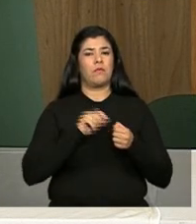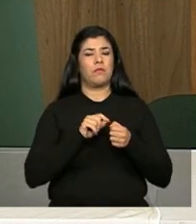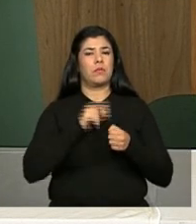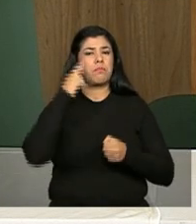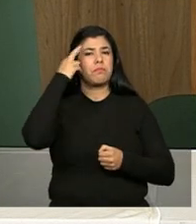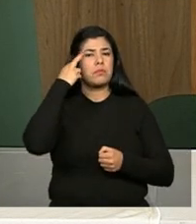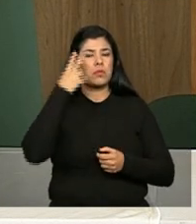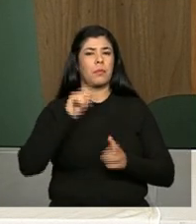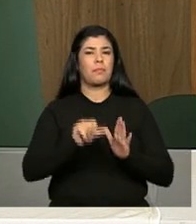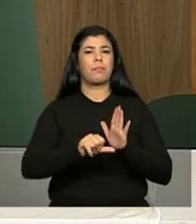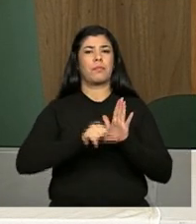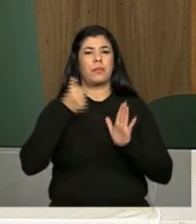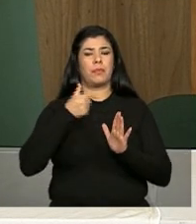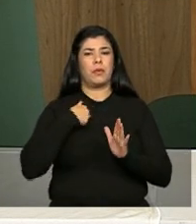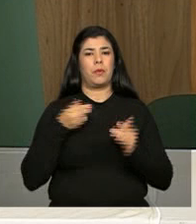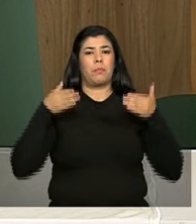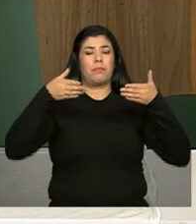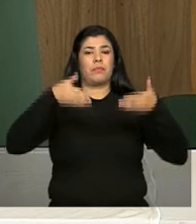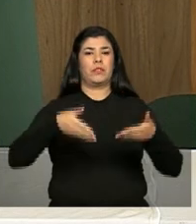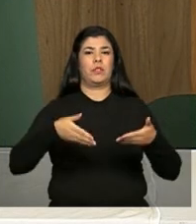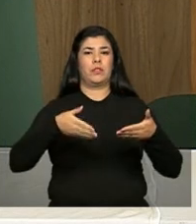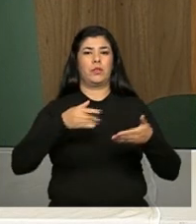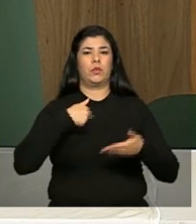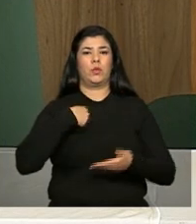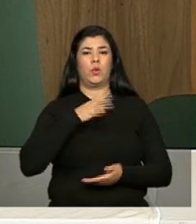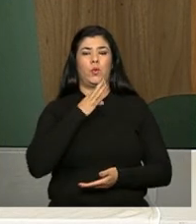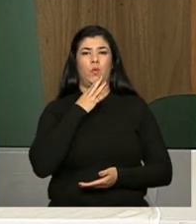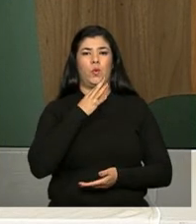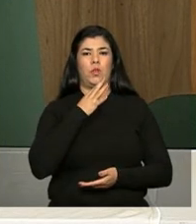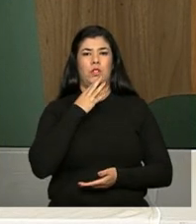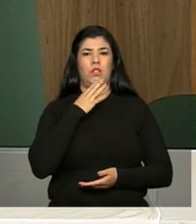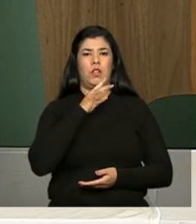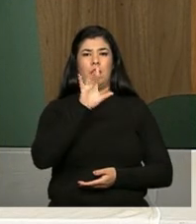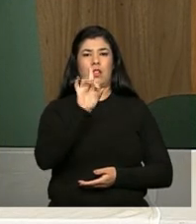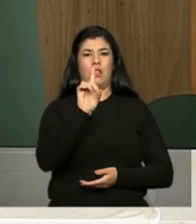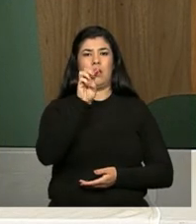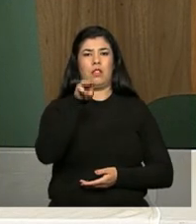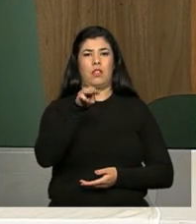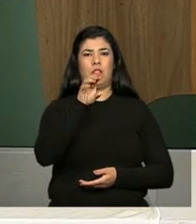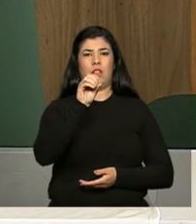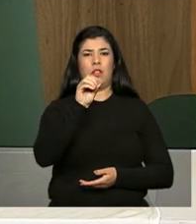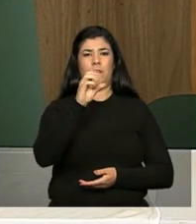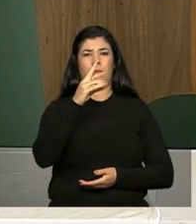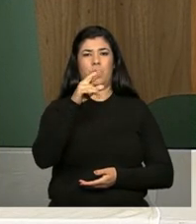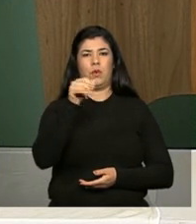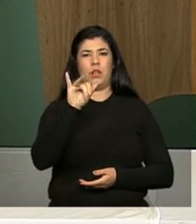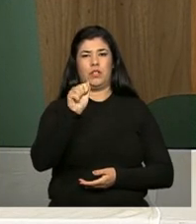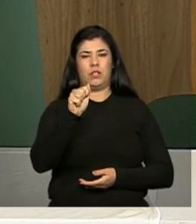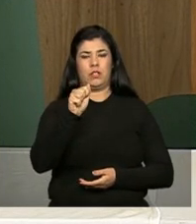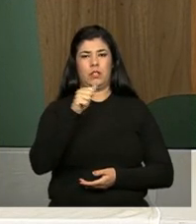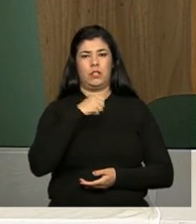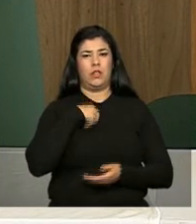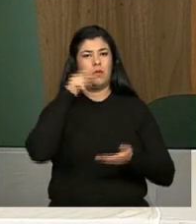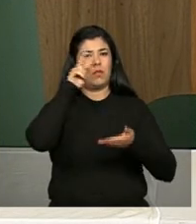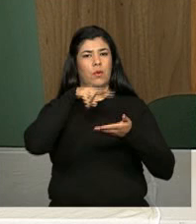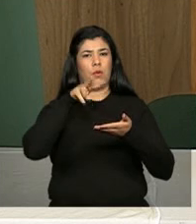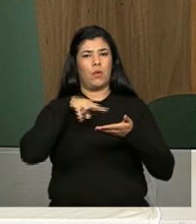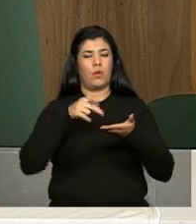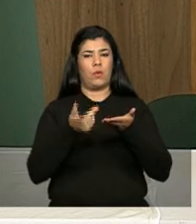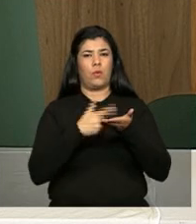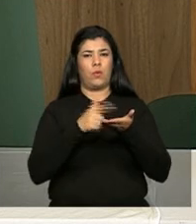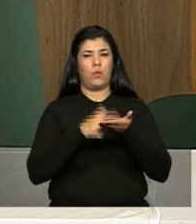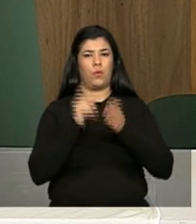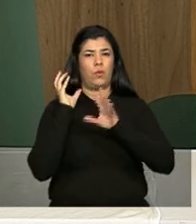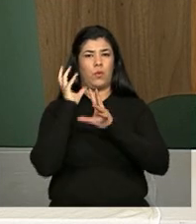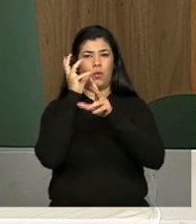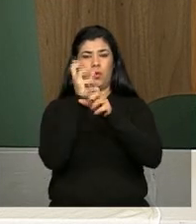de uma geração que só conhecia a democracia pelo livro de história é a minha juventude